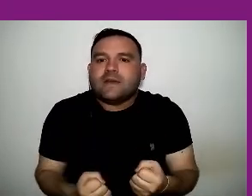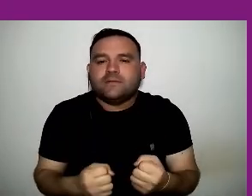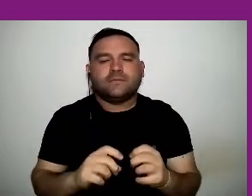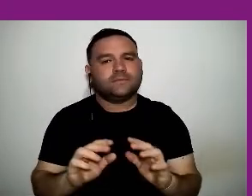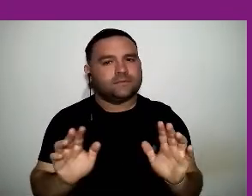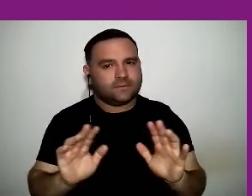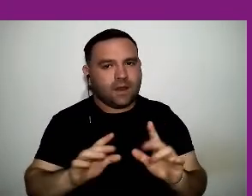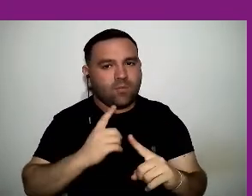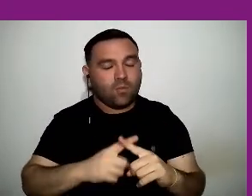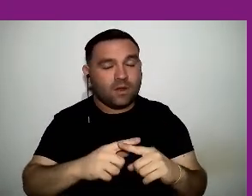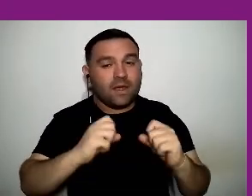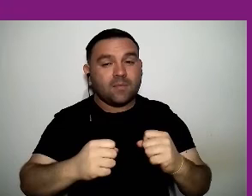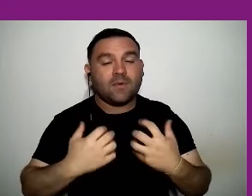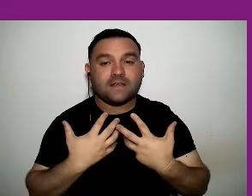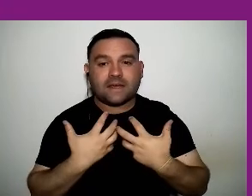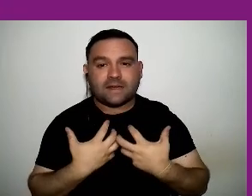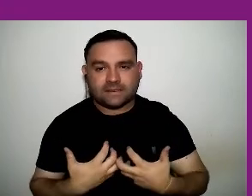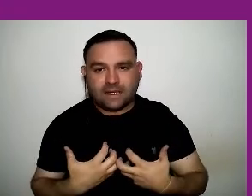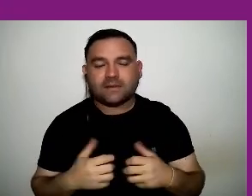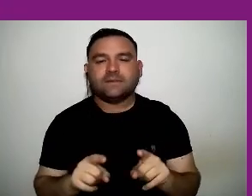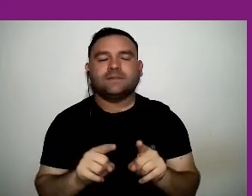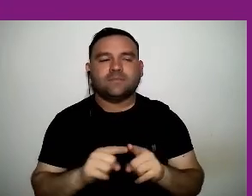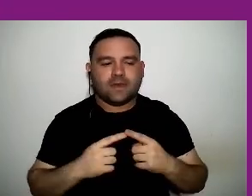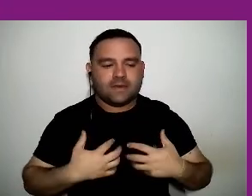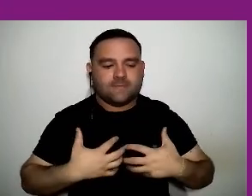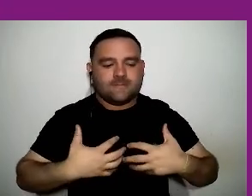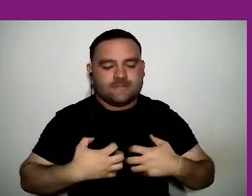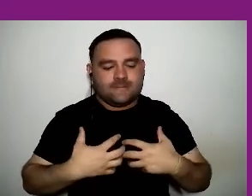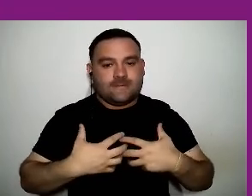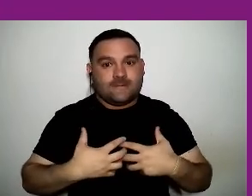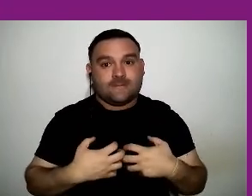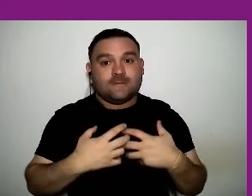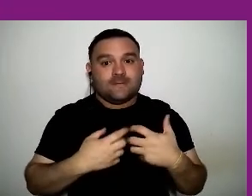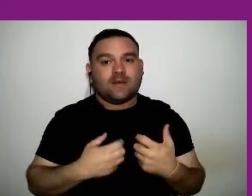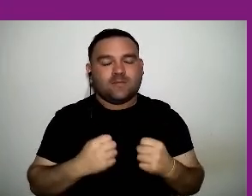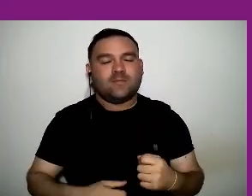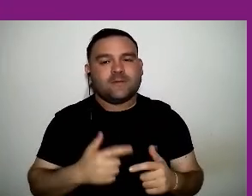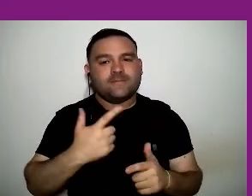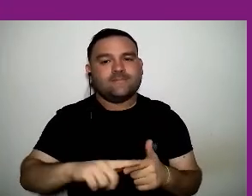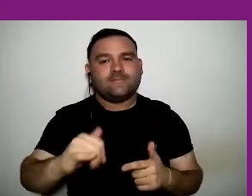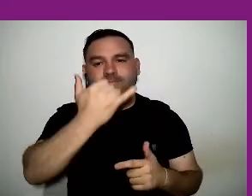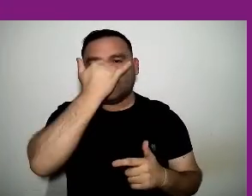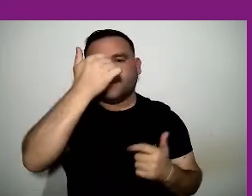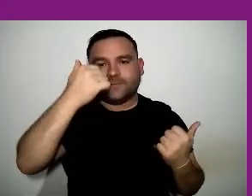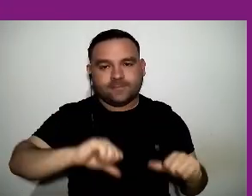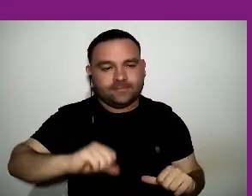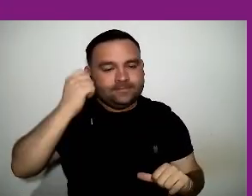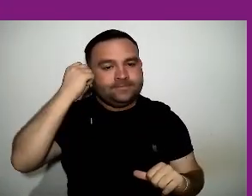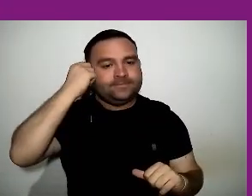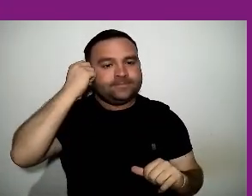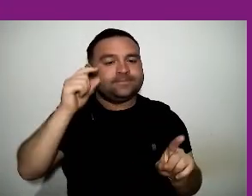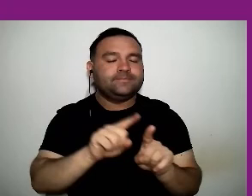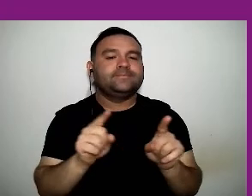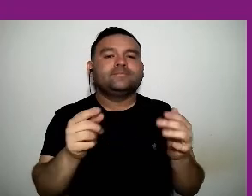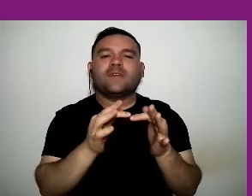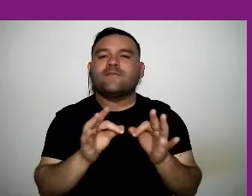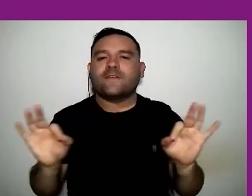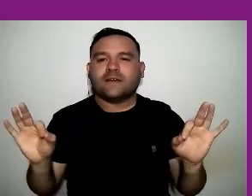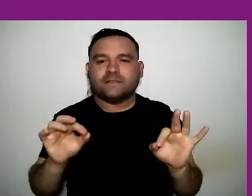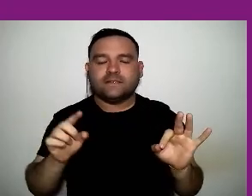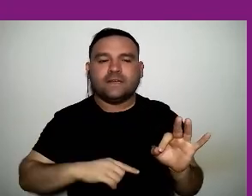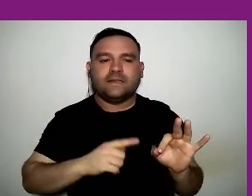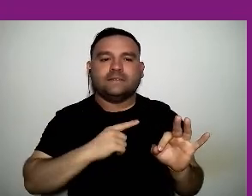músculos, porque eles podem fadigar e o tiro pode sair pela culatra. Agora, uma frase que é título de